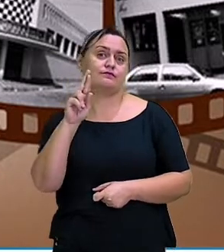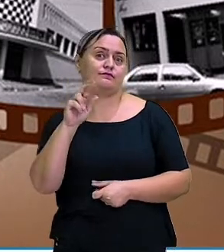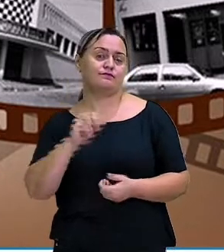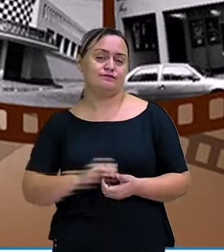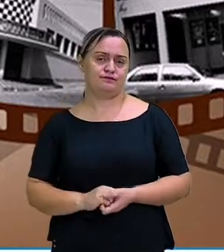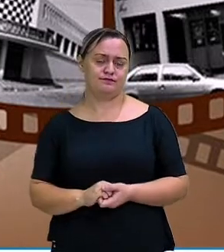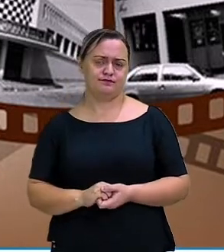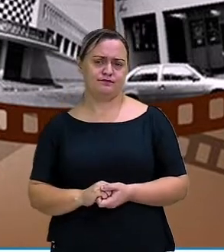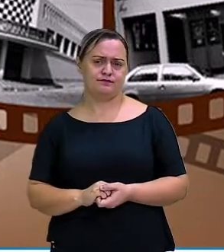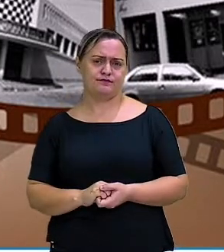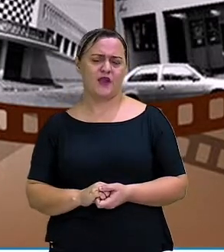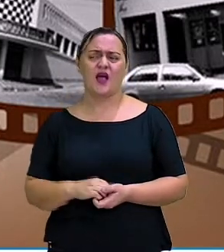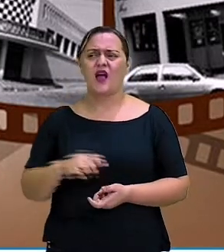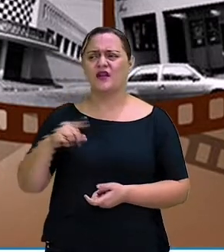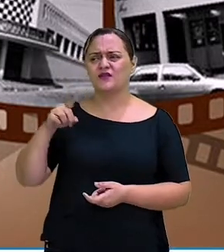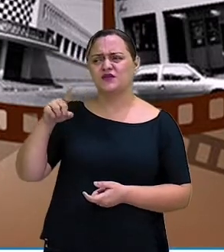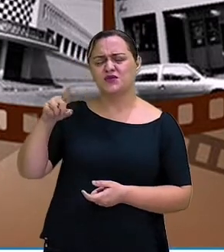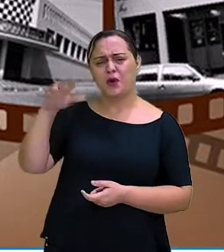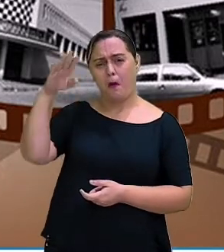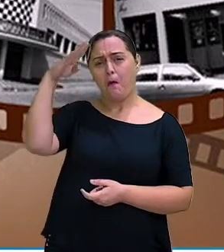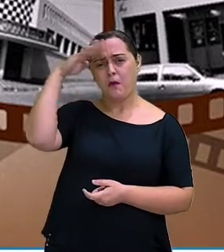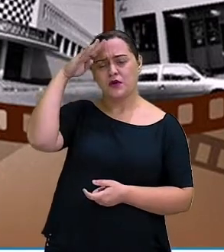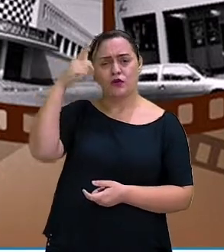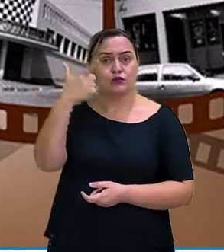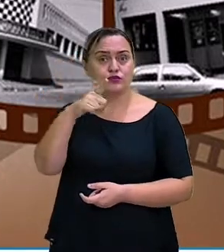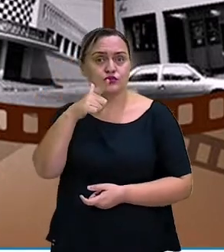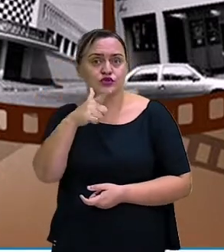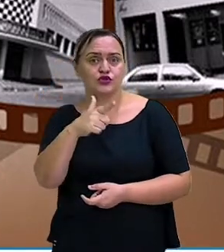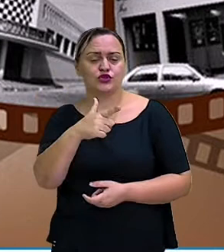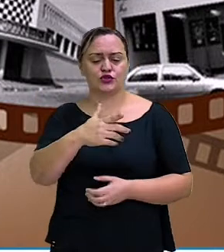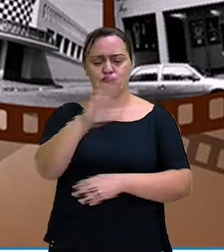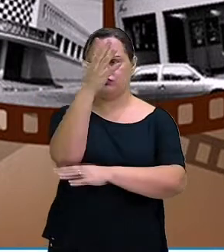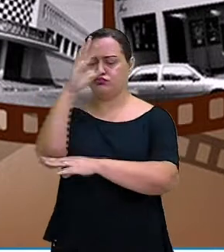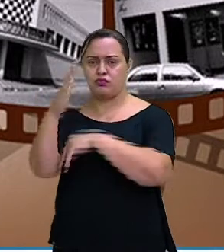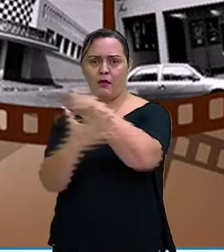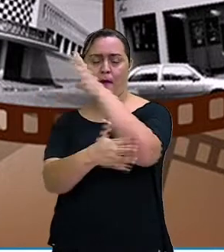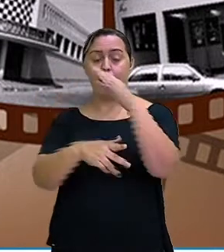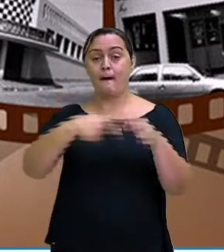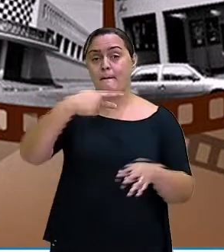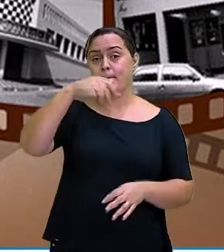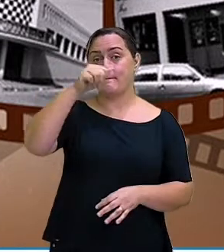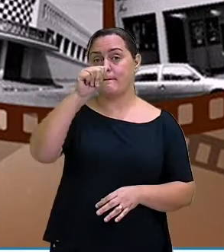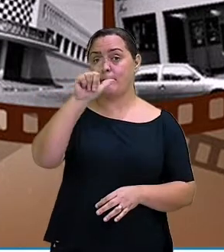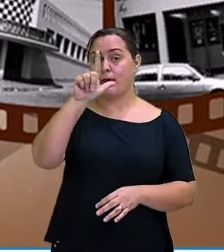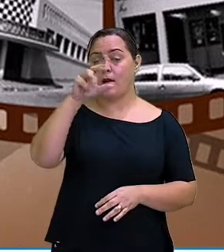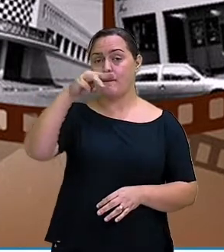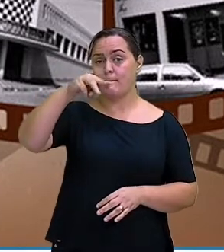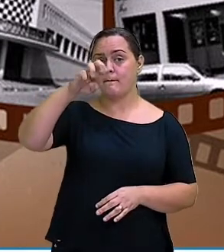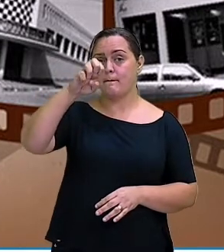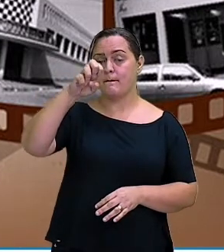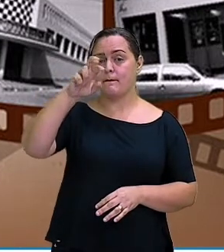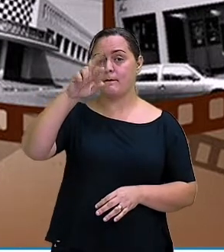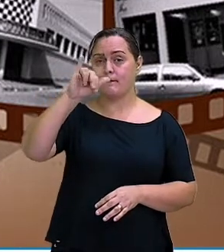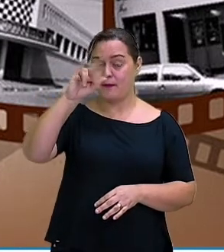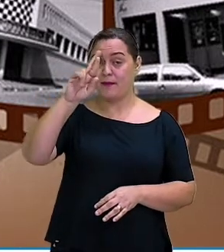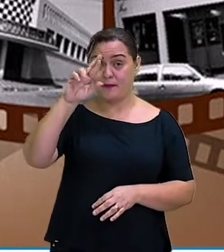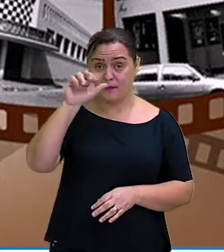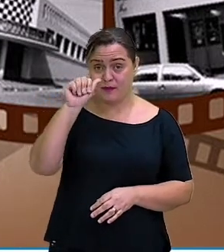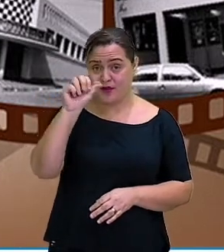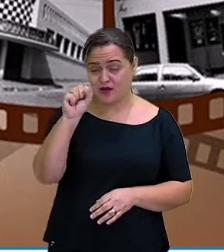palmeiras. Então, como que ia fazer? Então, eles viajaram mais de 200 quilômetros até